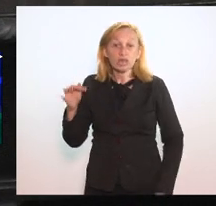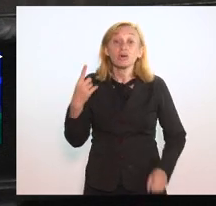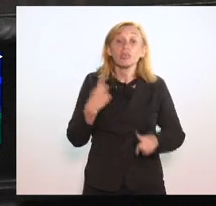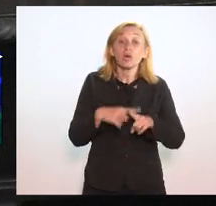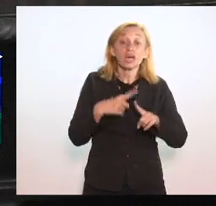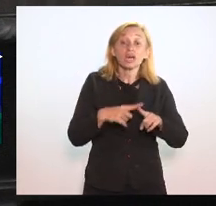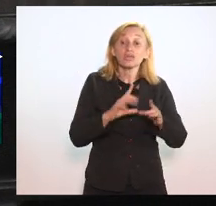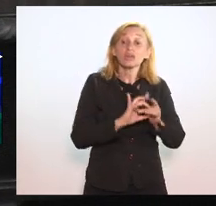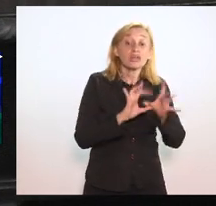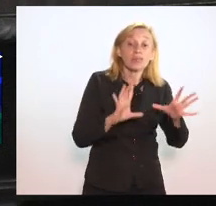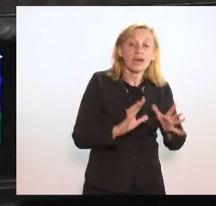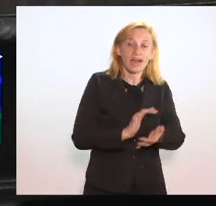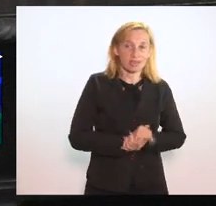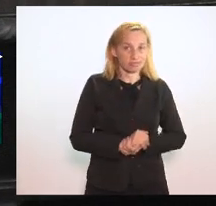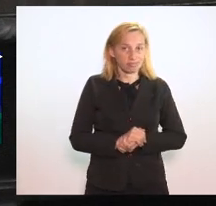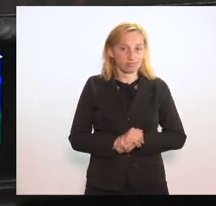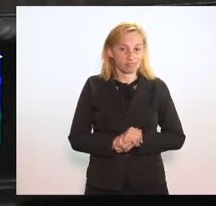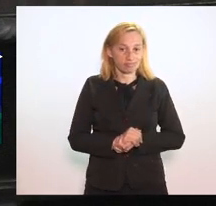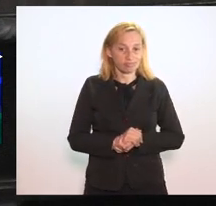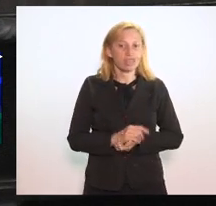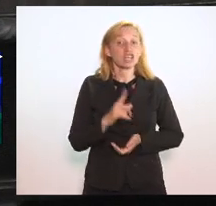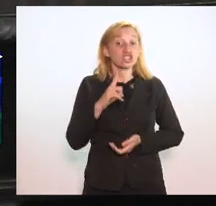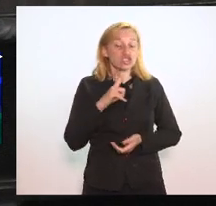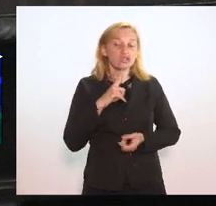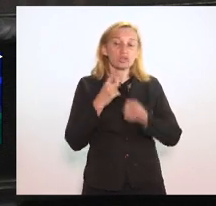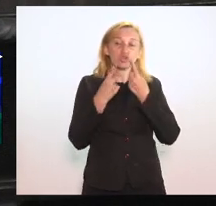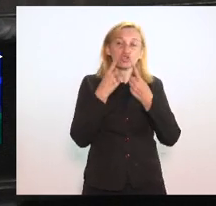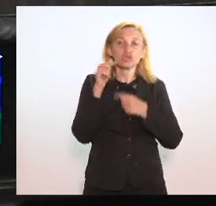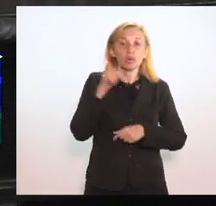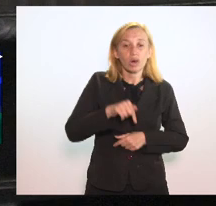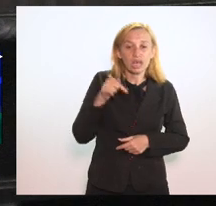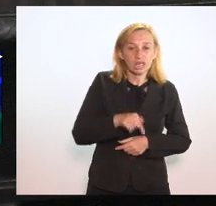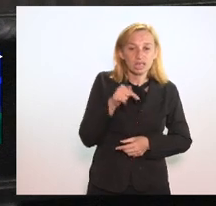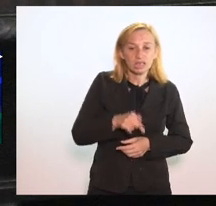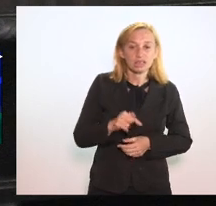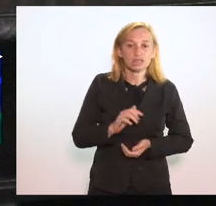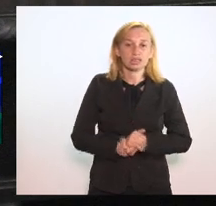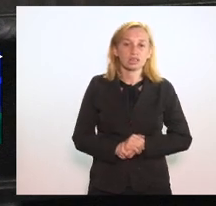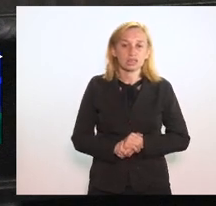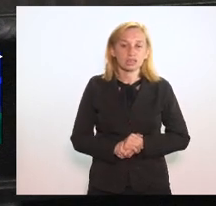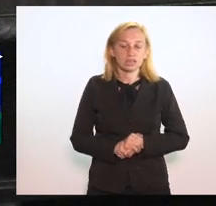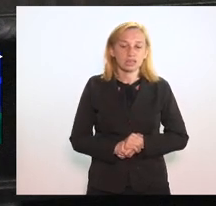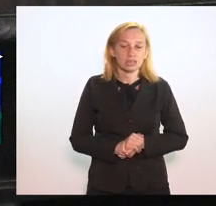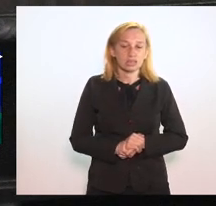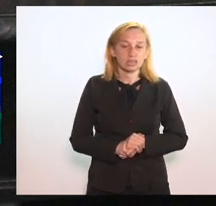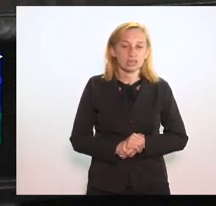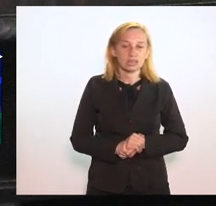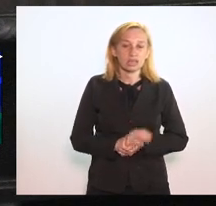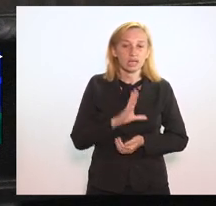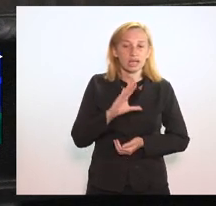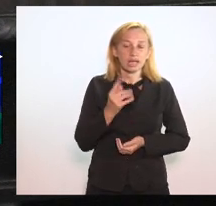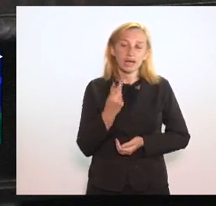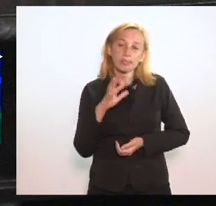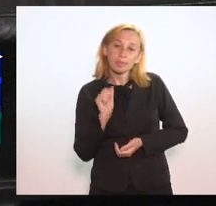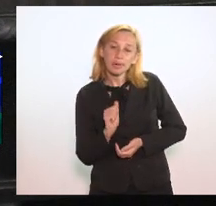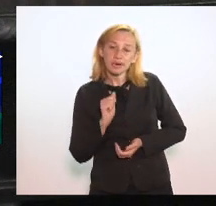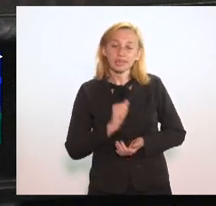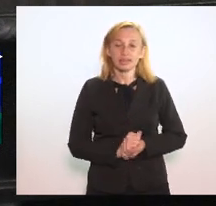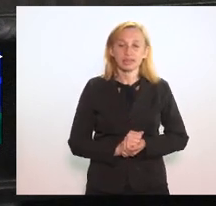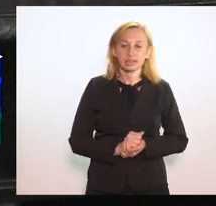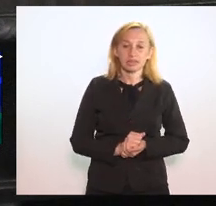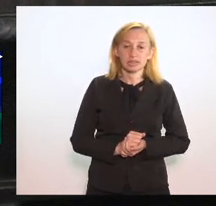disponíveis nós tivemos uma discussão aqui da construção dos hospitais de campanha que